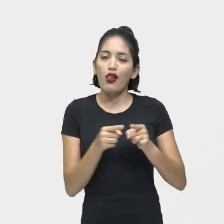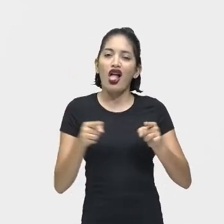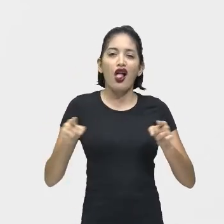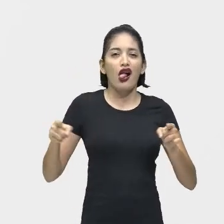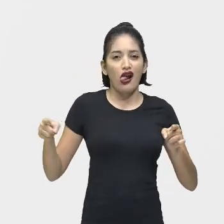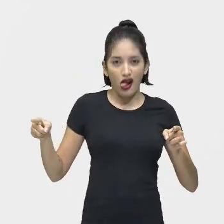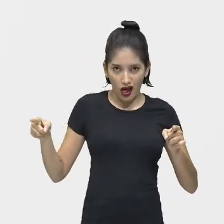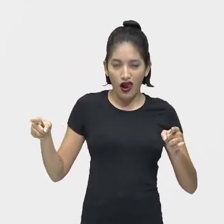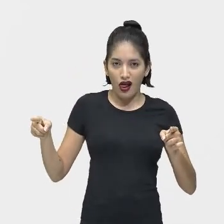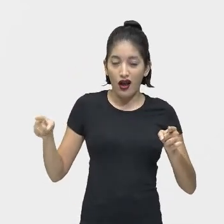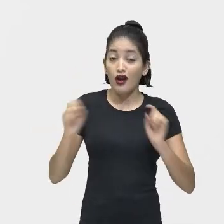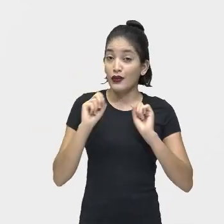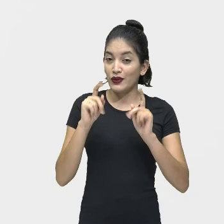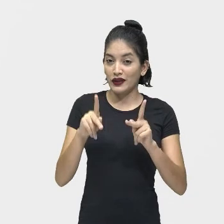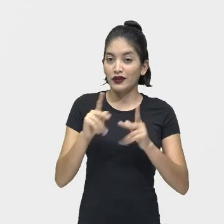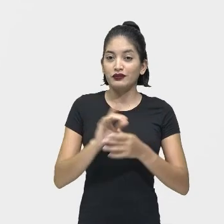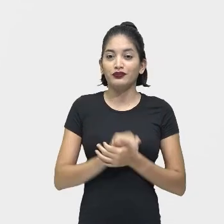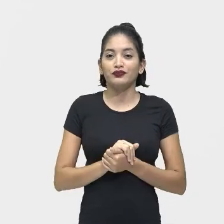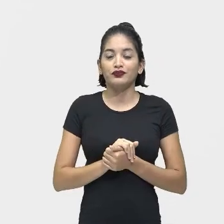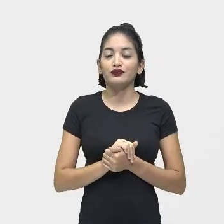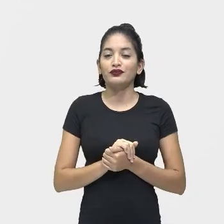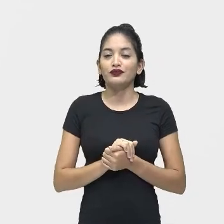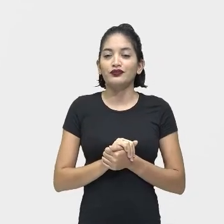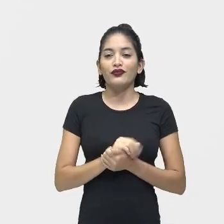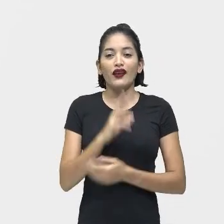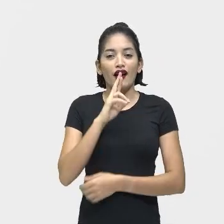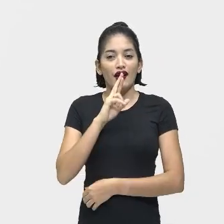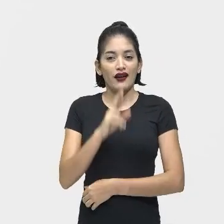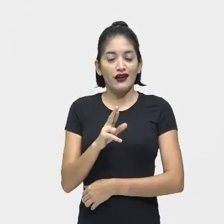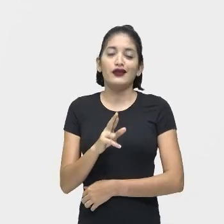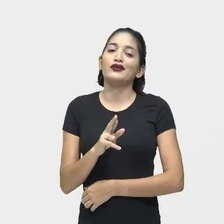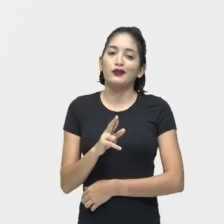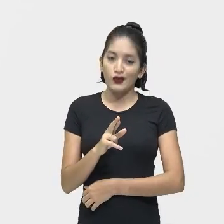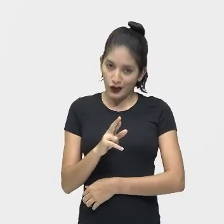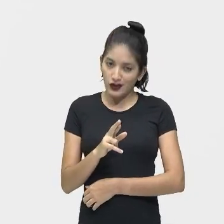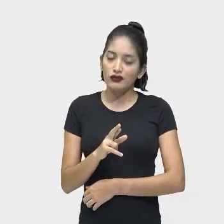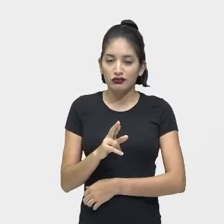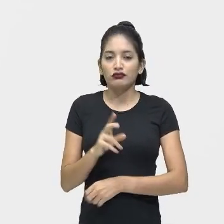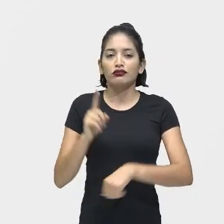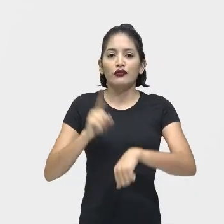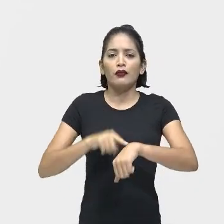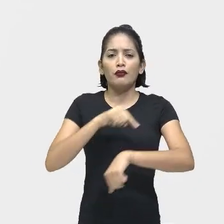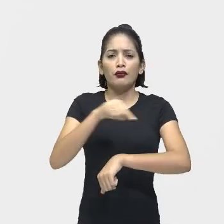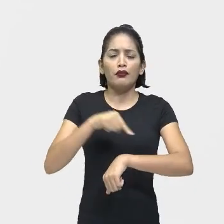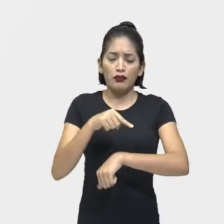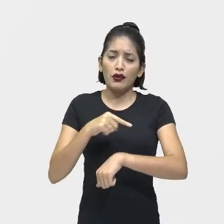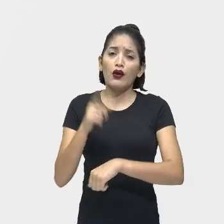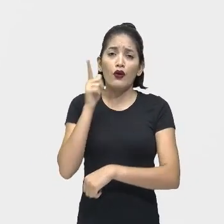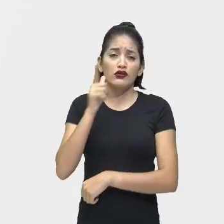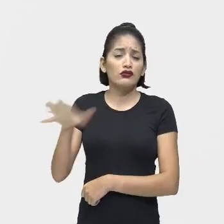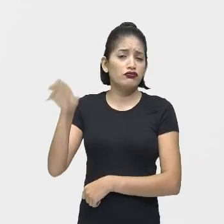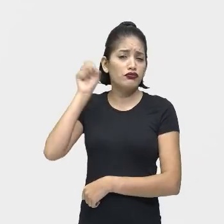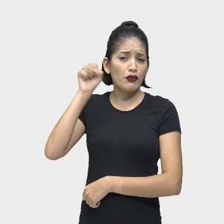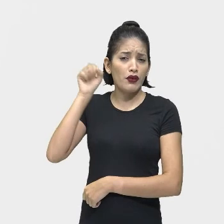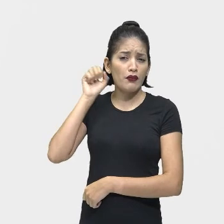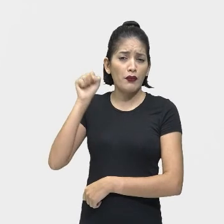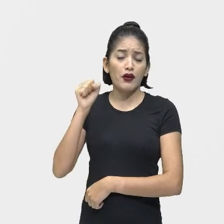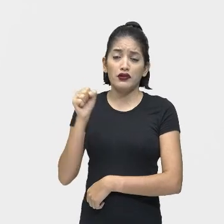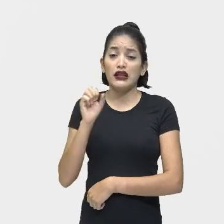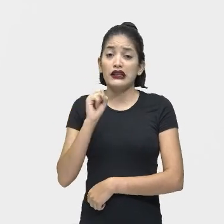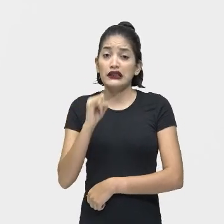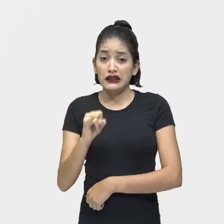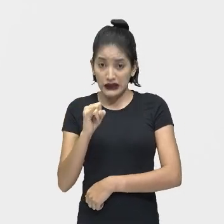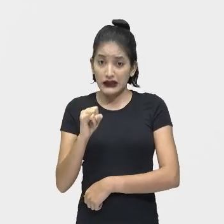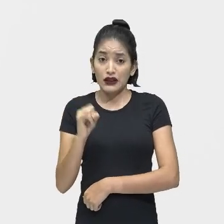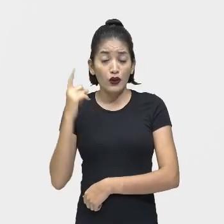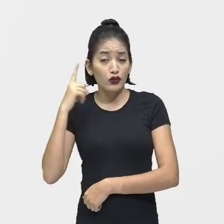longo, certo? Então, a resposta é: a duração é o tempo que o som permanece em nossos ouvidos, isto é, se o